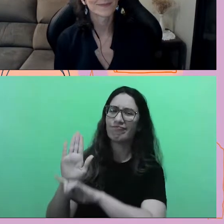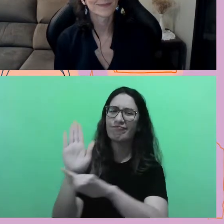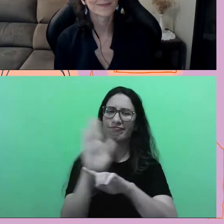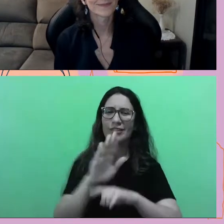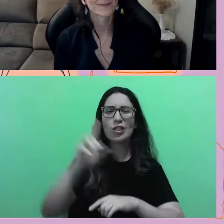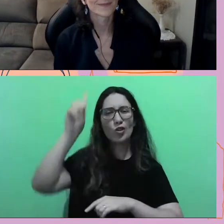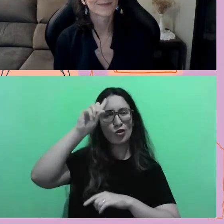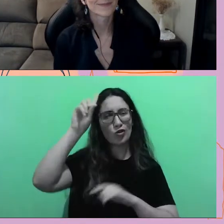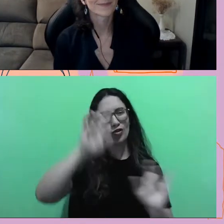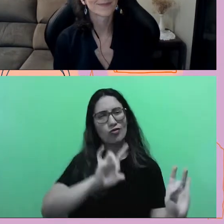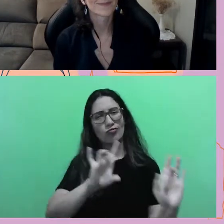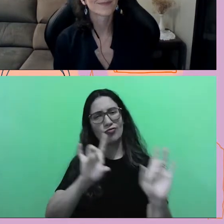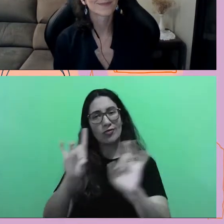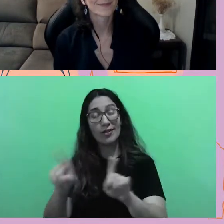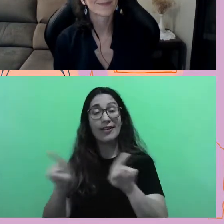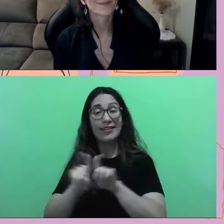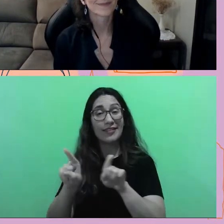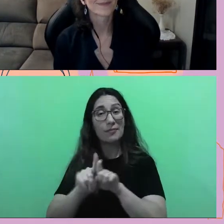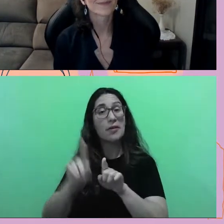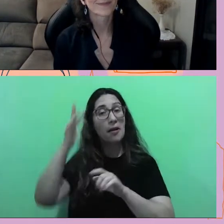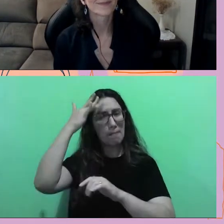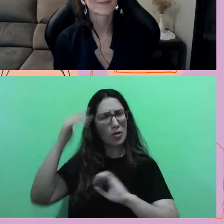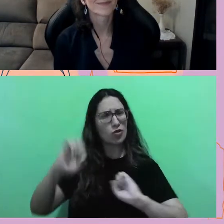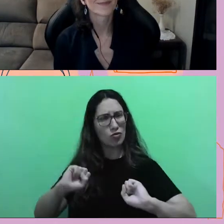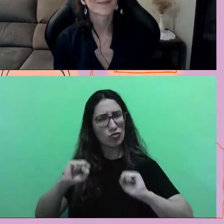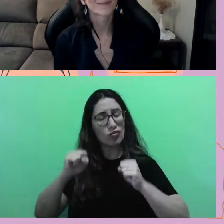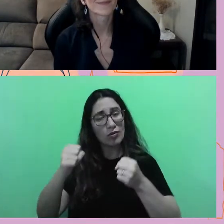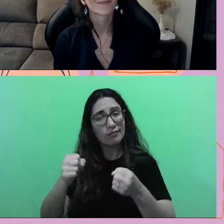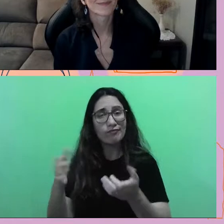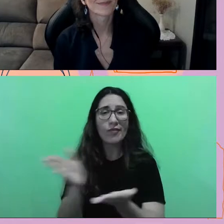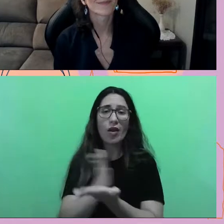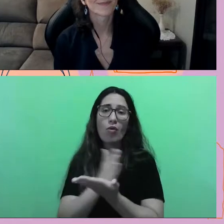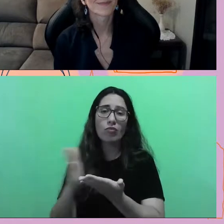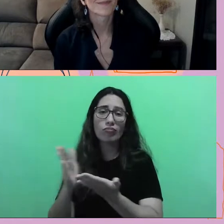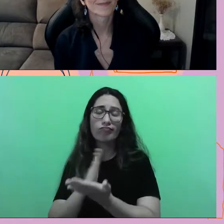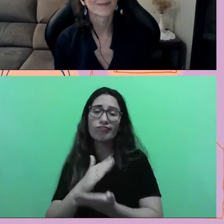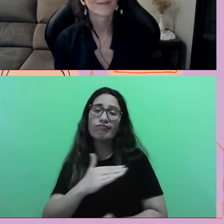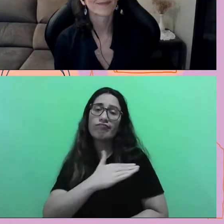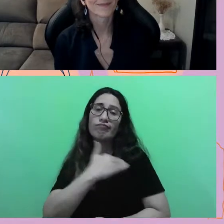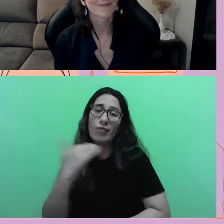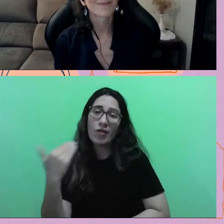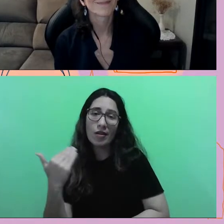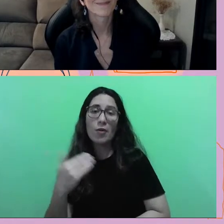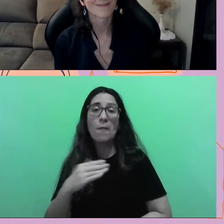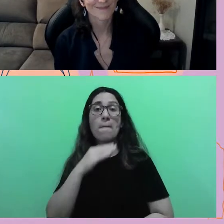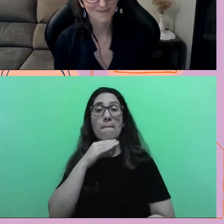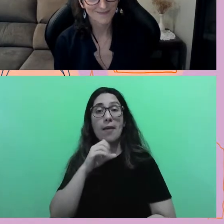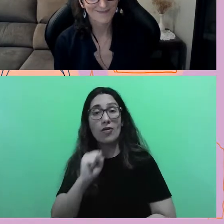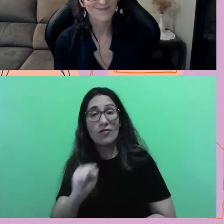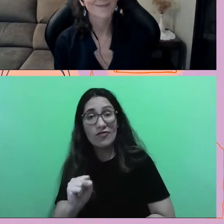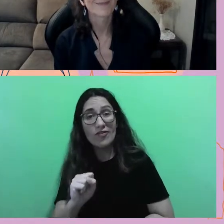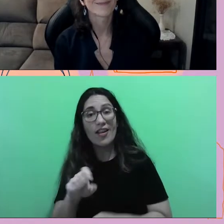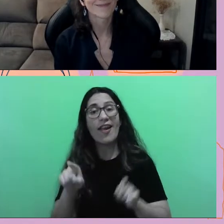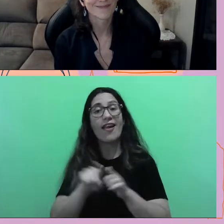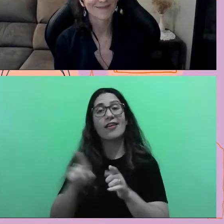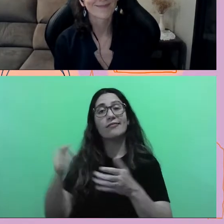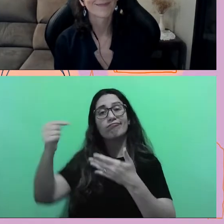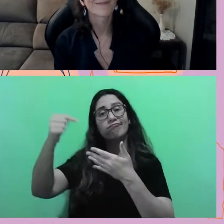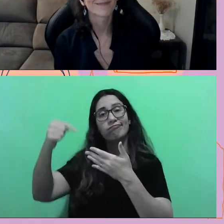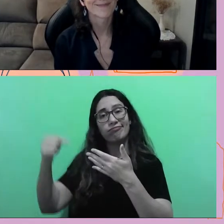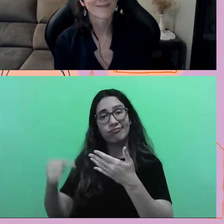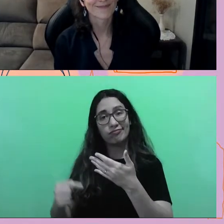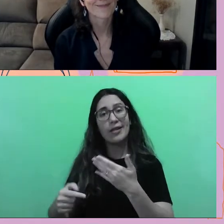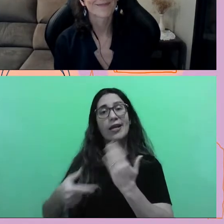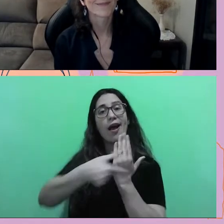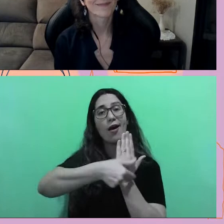com a gente, e trazendo os heróis também que já nos deixaram, né, o Paulo Freire, né, a Marielle Franco. A gente vai trazendo a